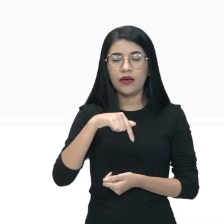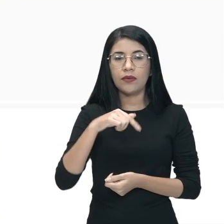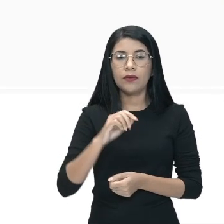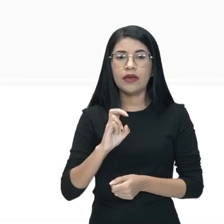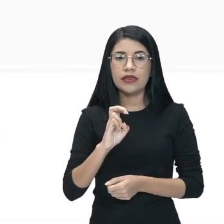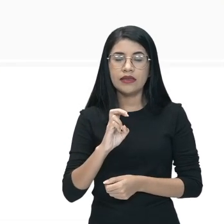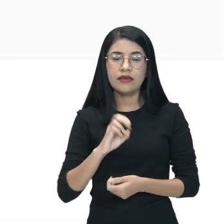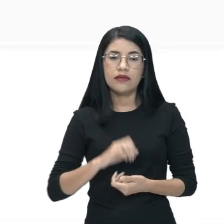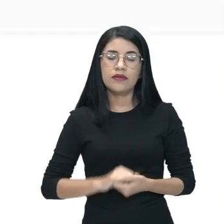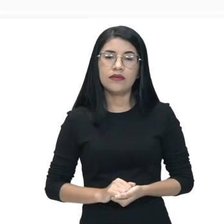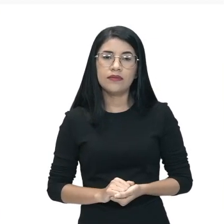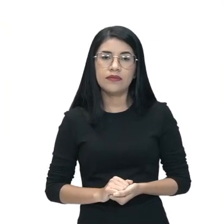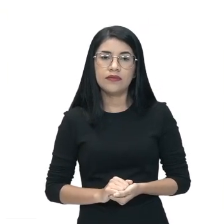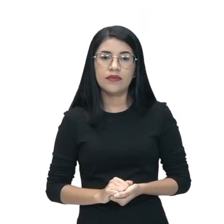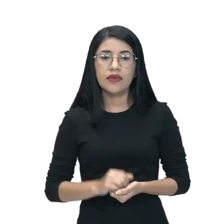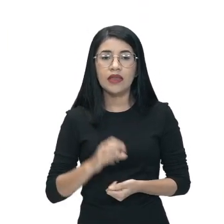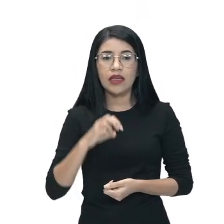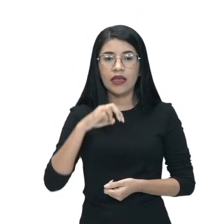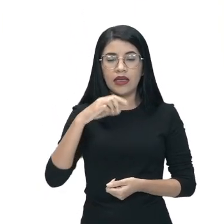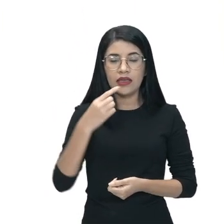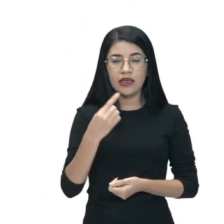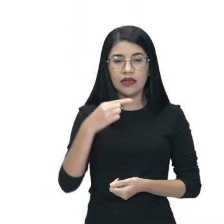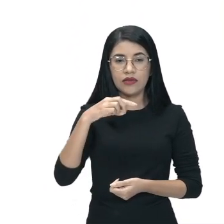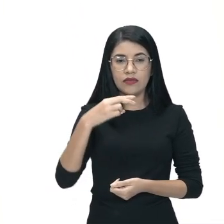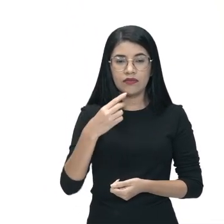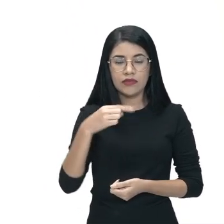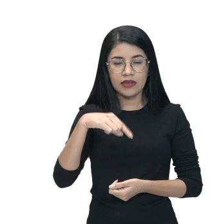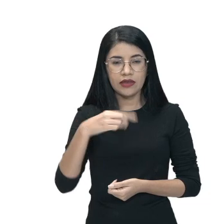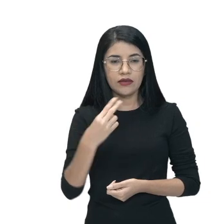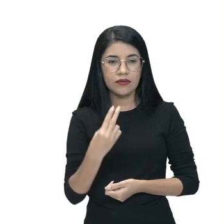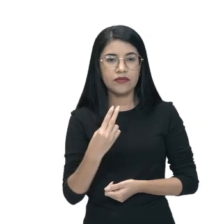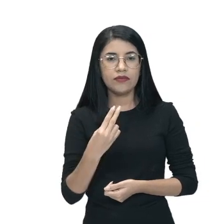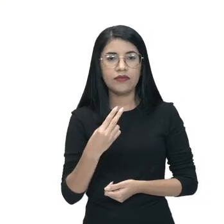Q2 é 3, e a distância é 3 vezes 10 a menos 2.